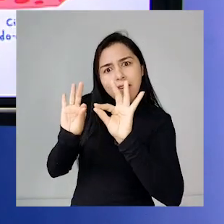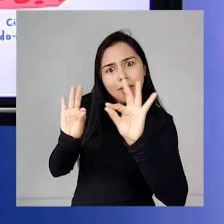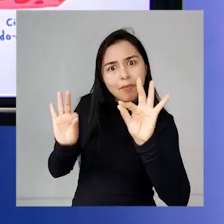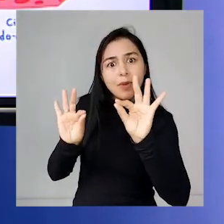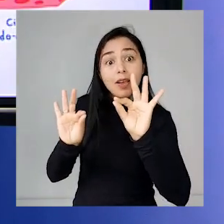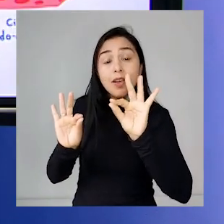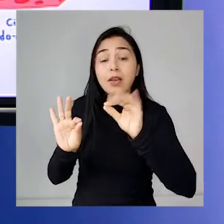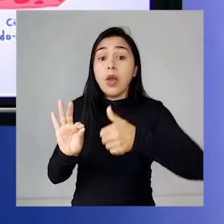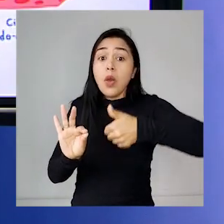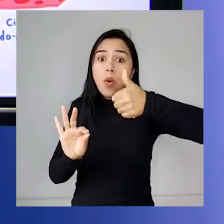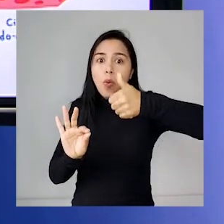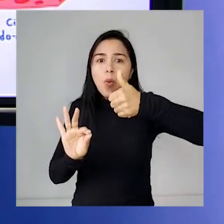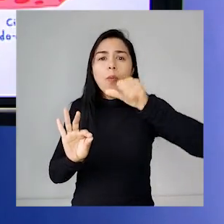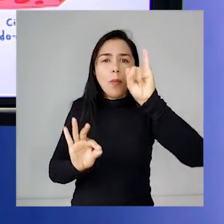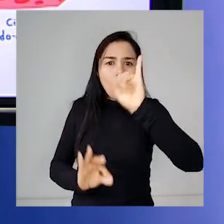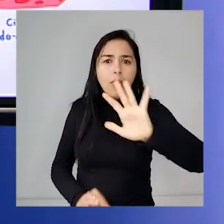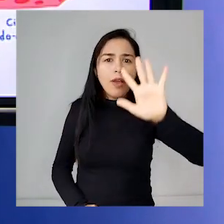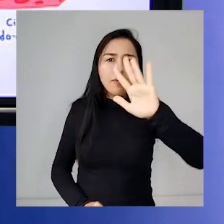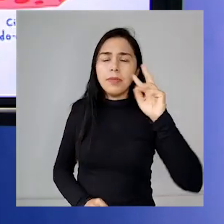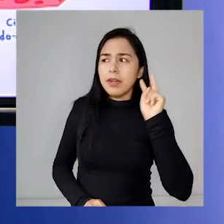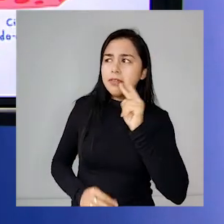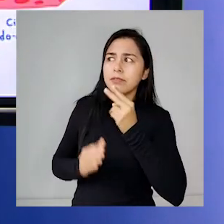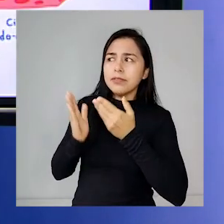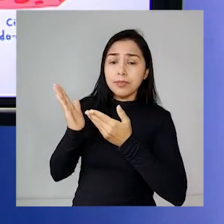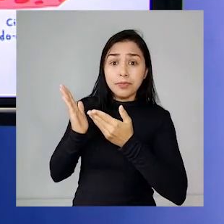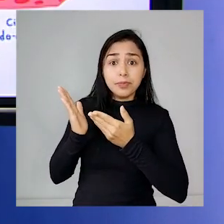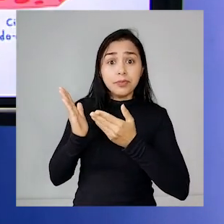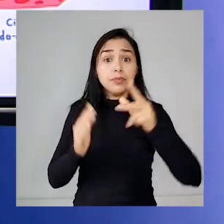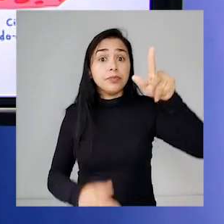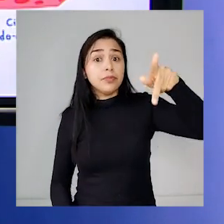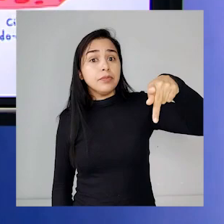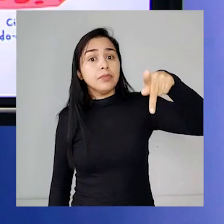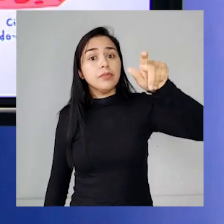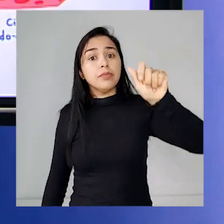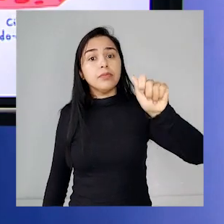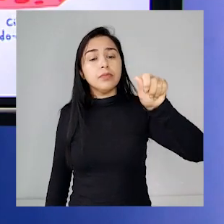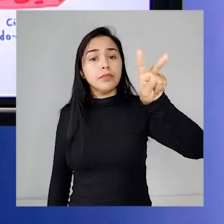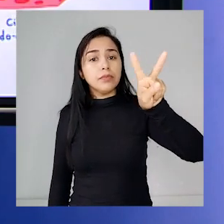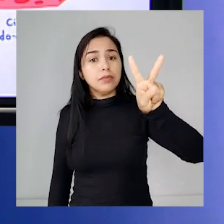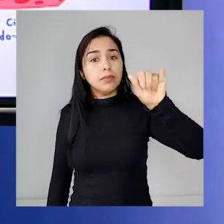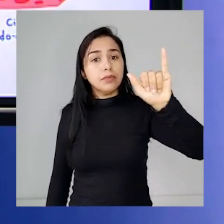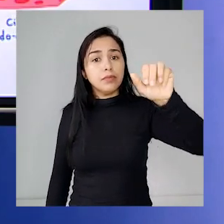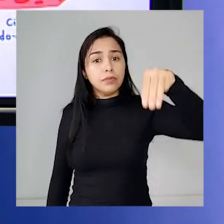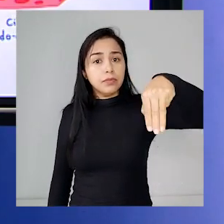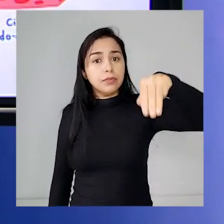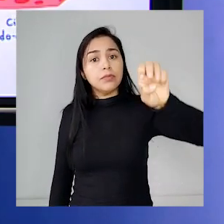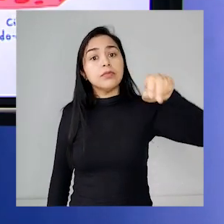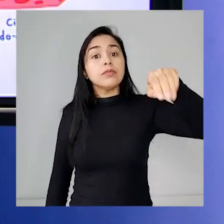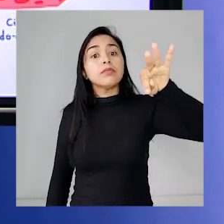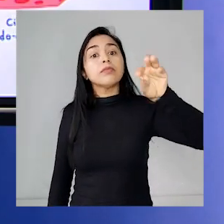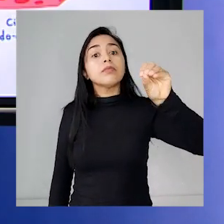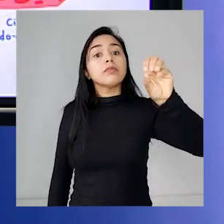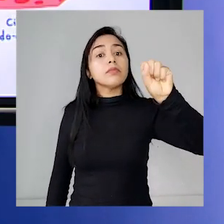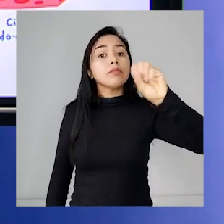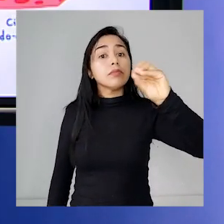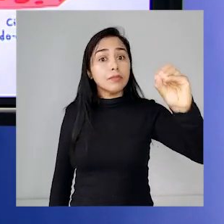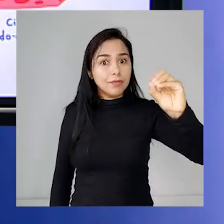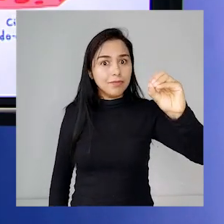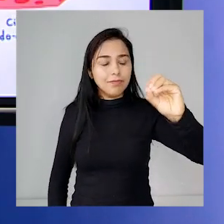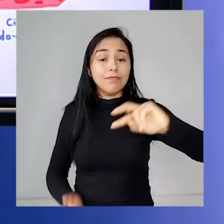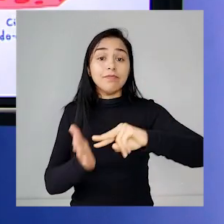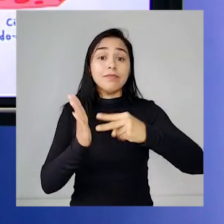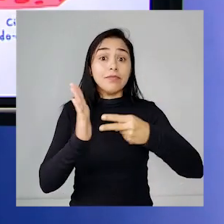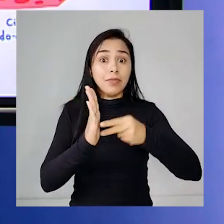esse primeiro, que é o pavimentoso simples. Pavimentoso porque ele tem a sua disposição de